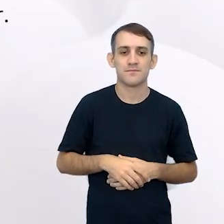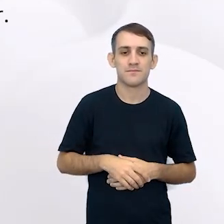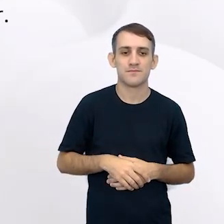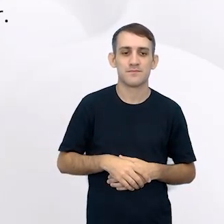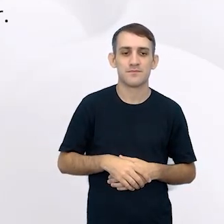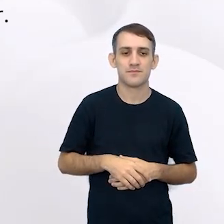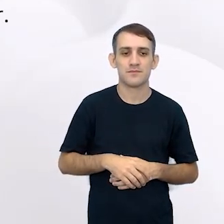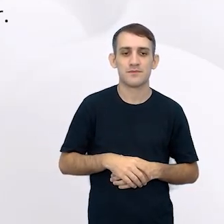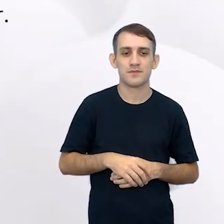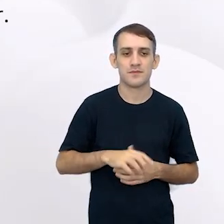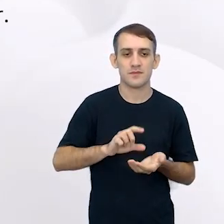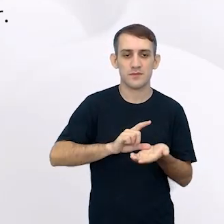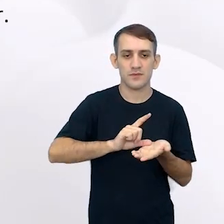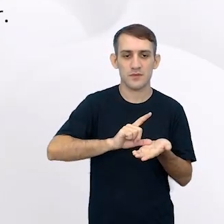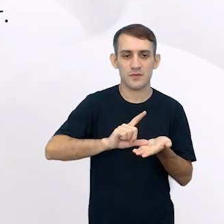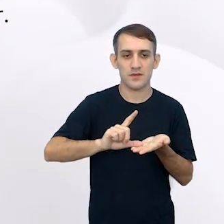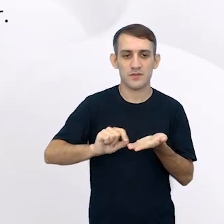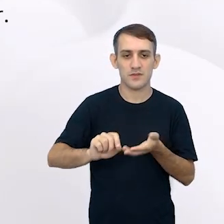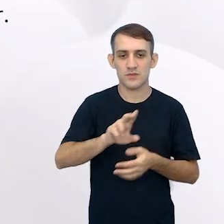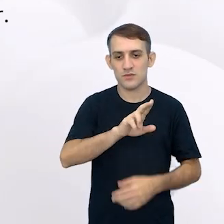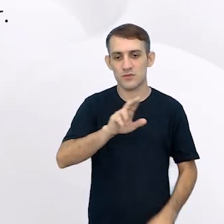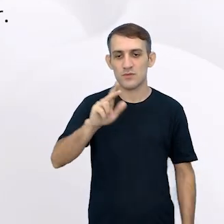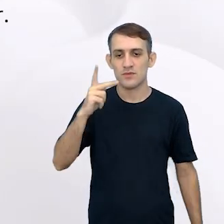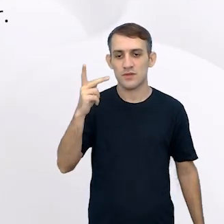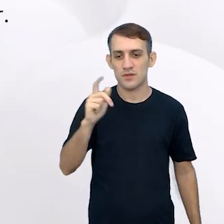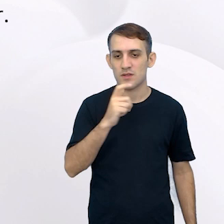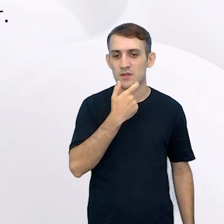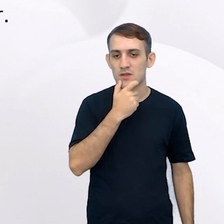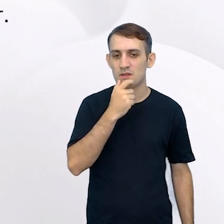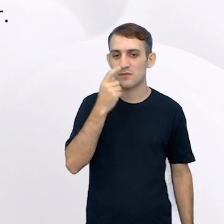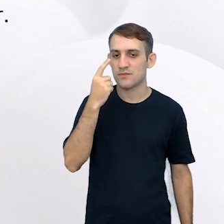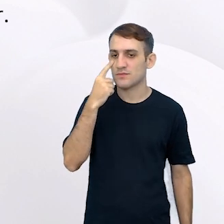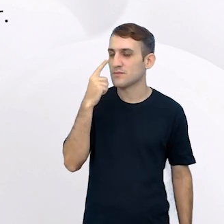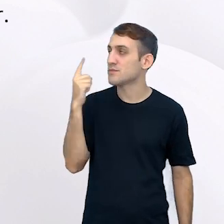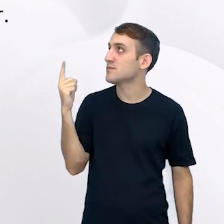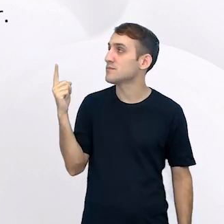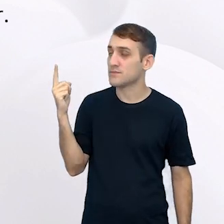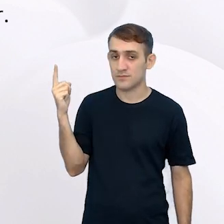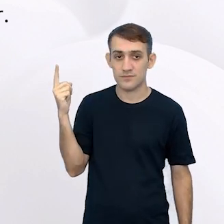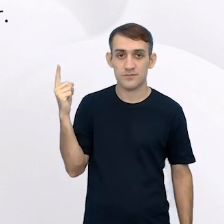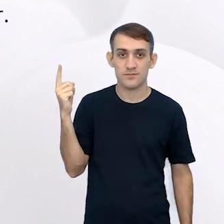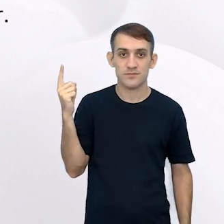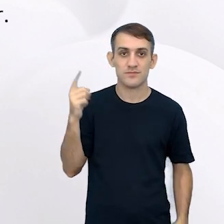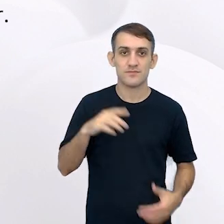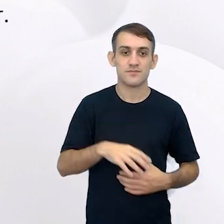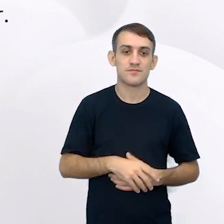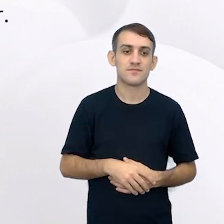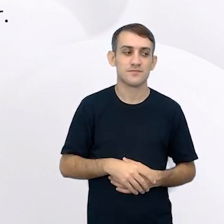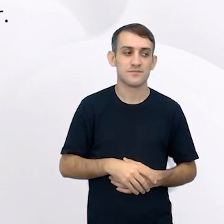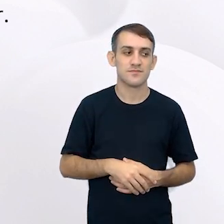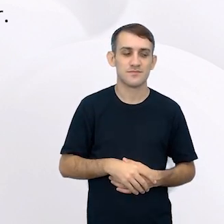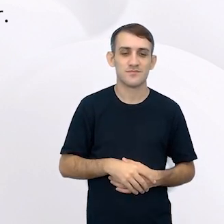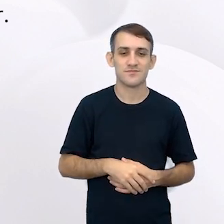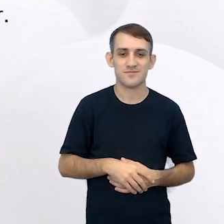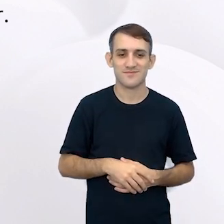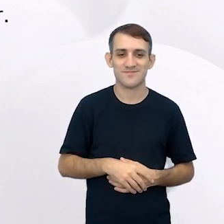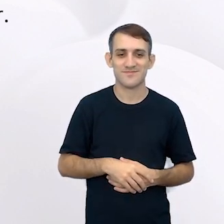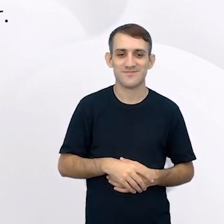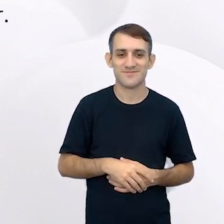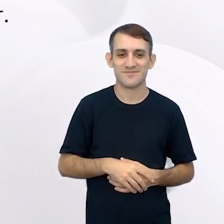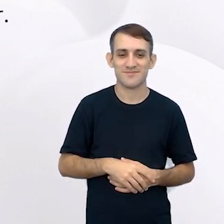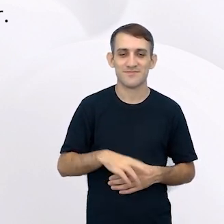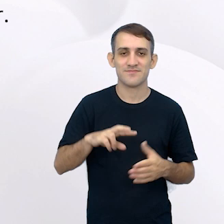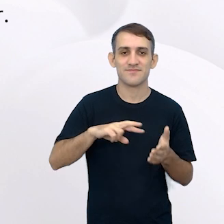um artigo do Research Journal, né, Through a Gender Lens, que é como se diz,